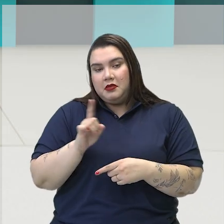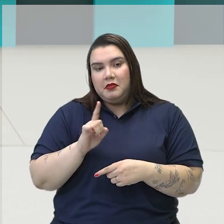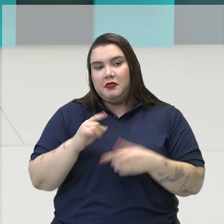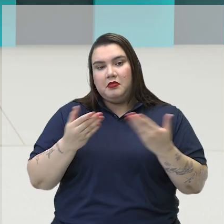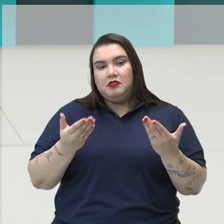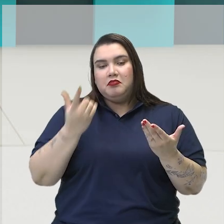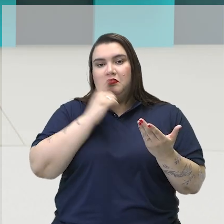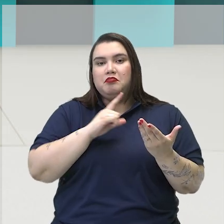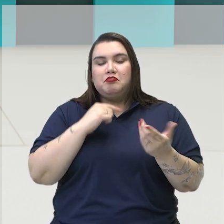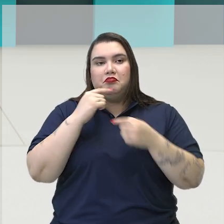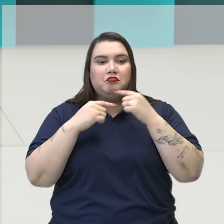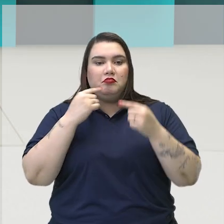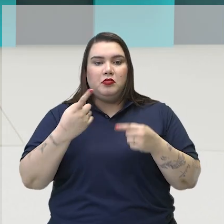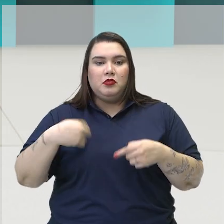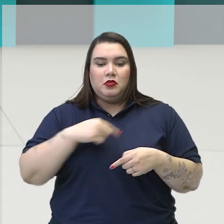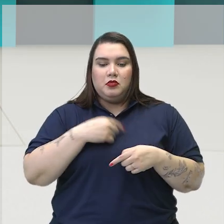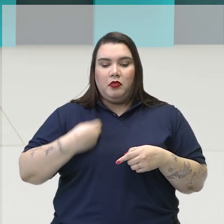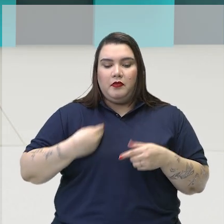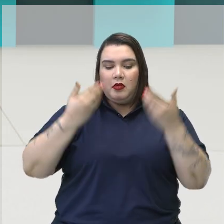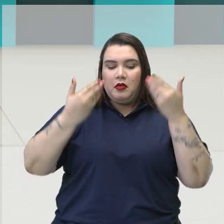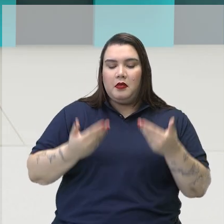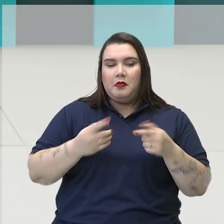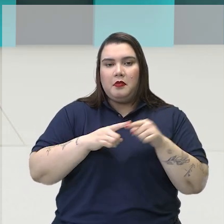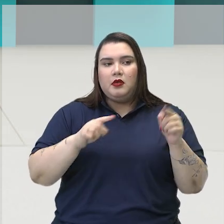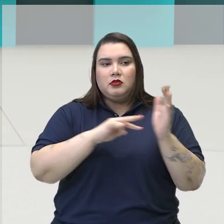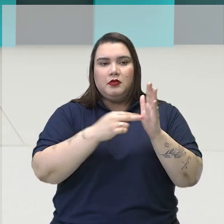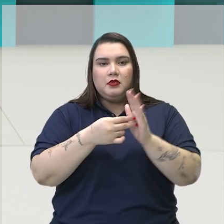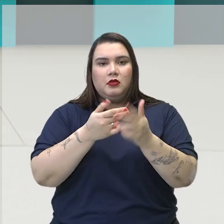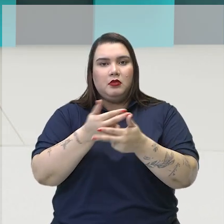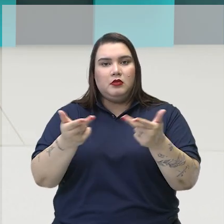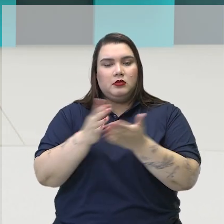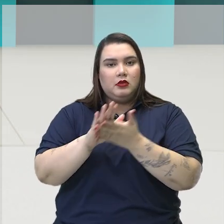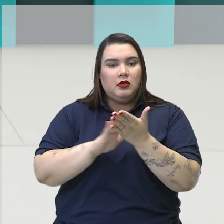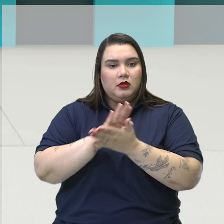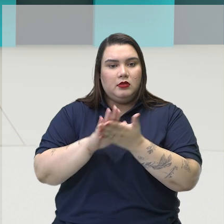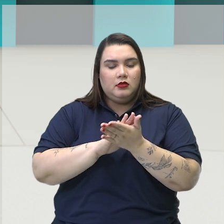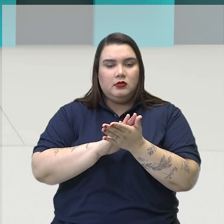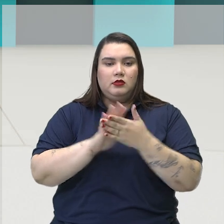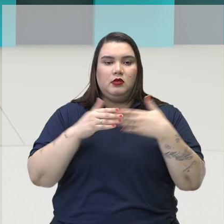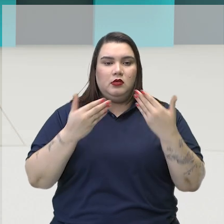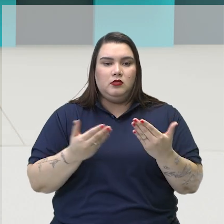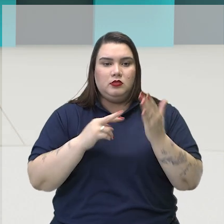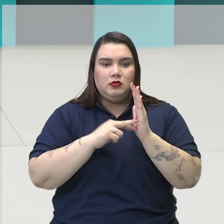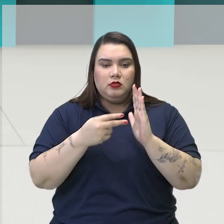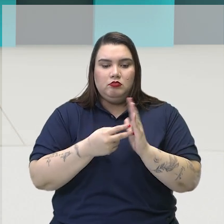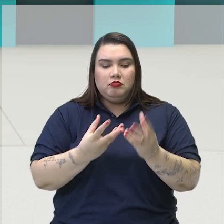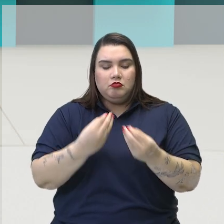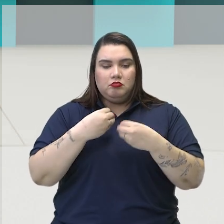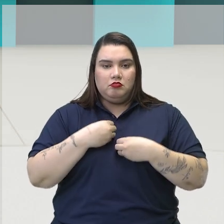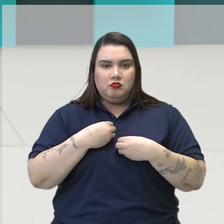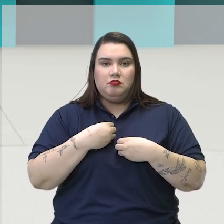adiantaria nós estarmos aqui e não colocar sentido nas coisas. É o sentido que nos dá